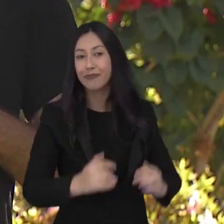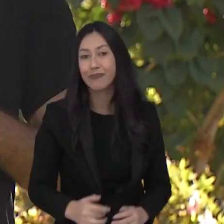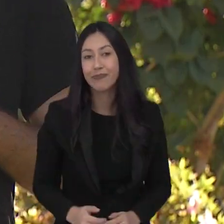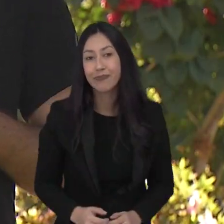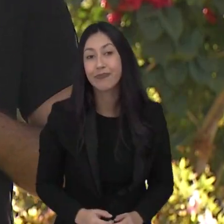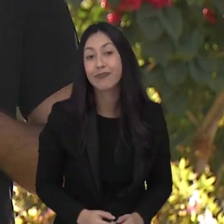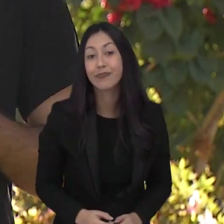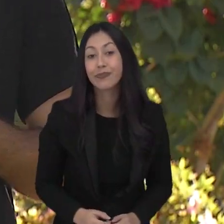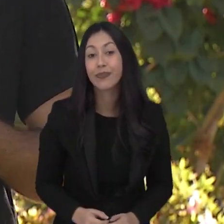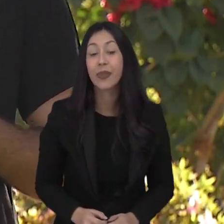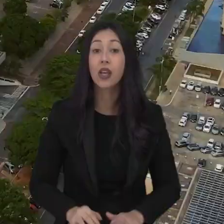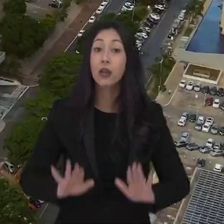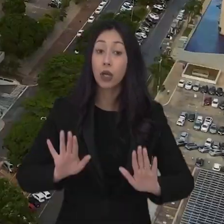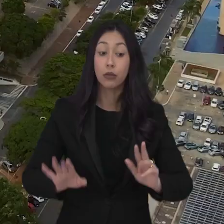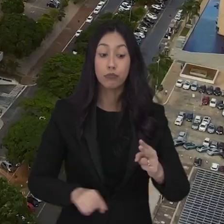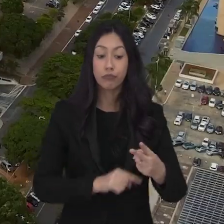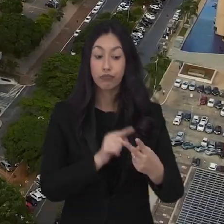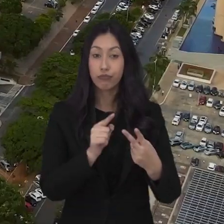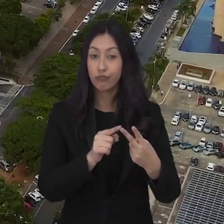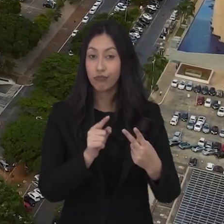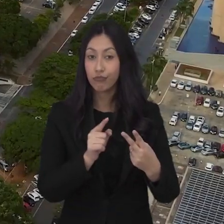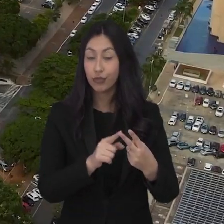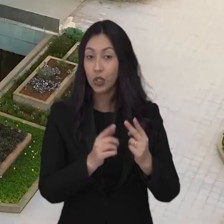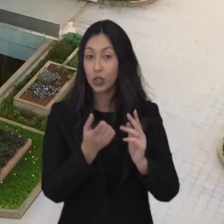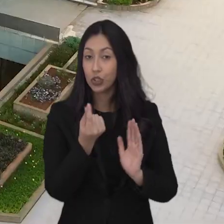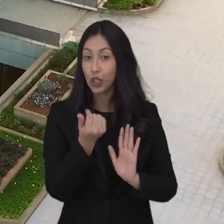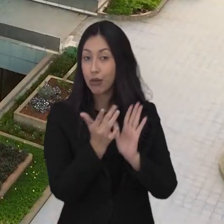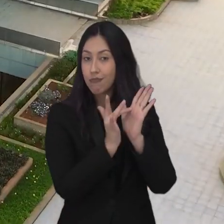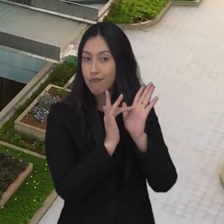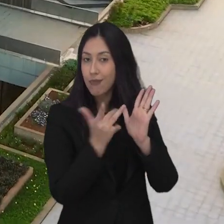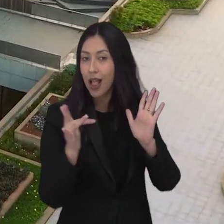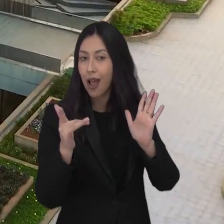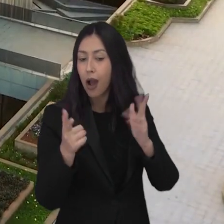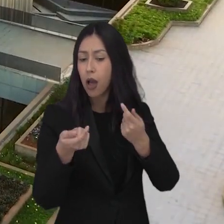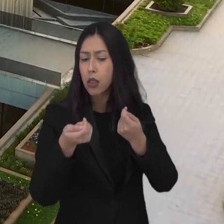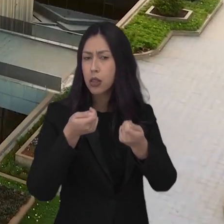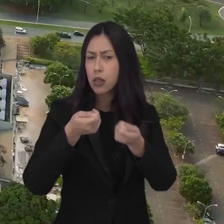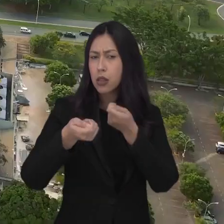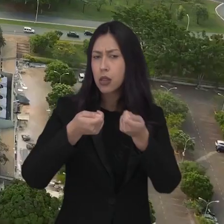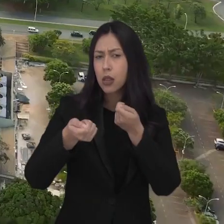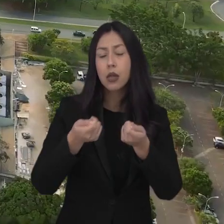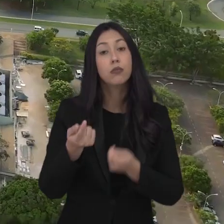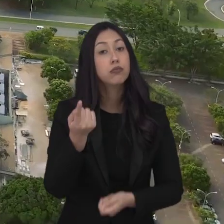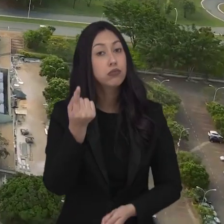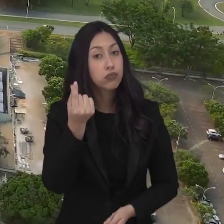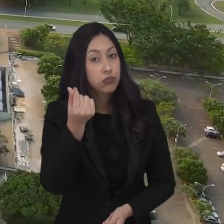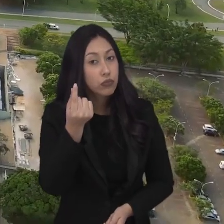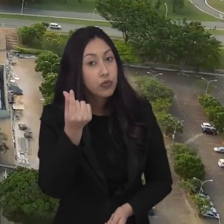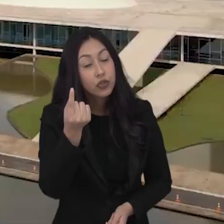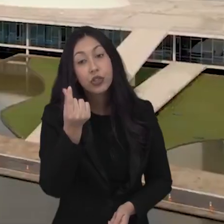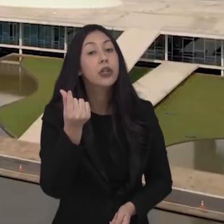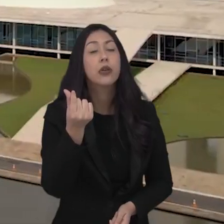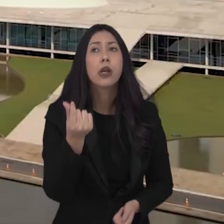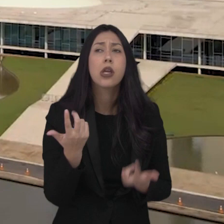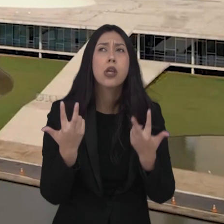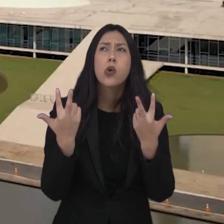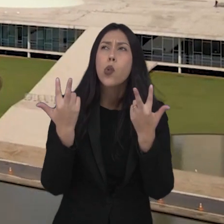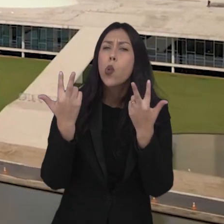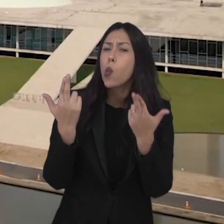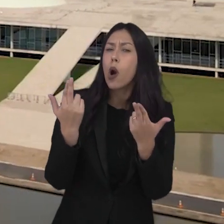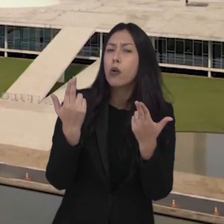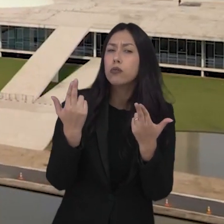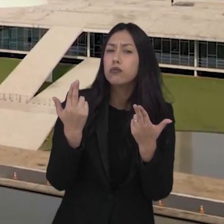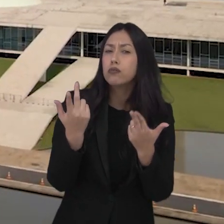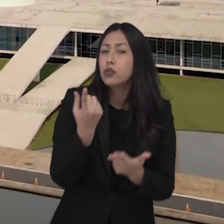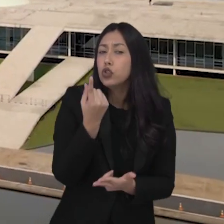foi decidido pelo chefe. Já o Tesouro Nacional é o órgão que administra o dinheiro do país, funcionando